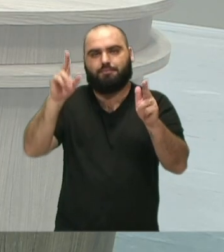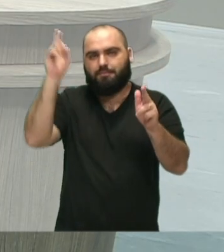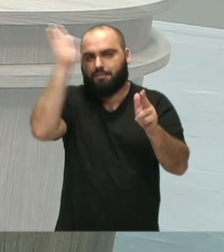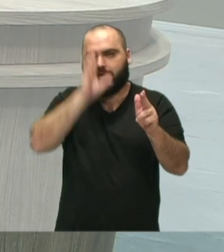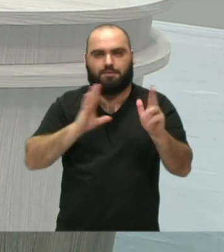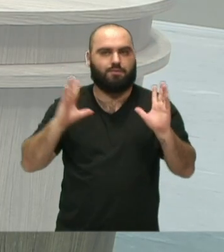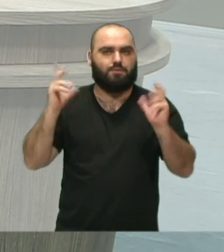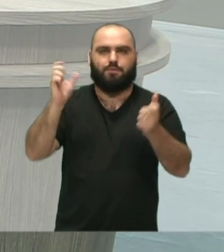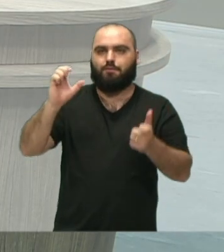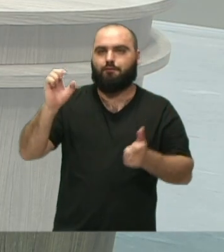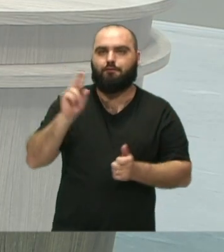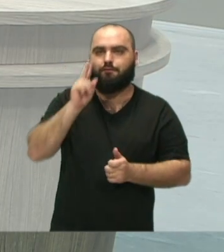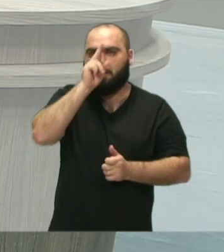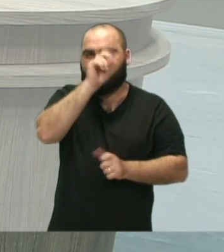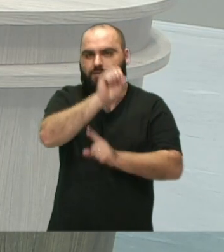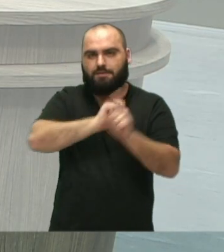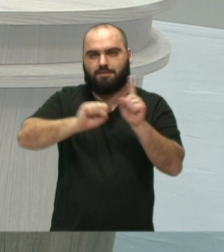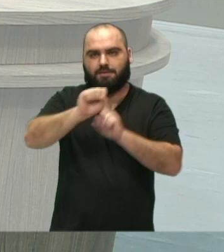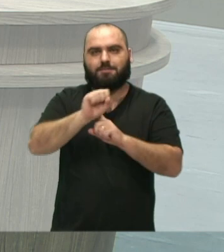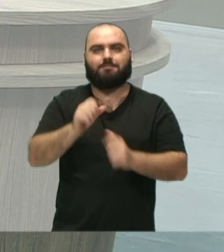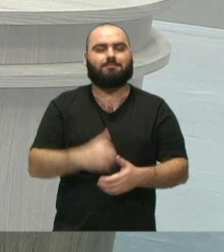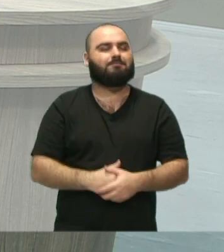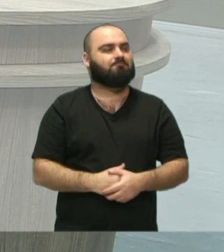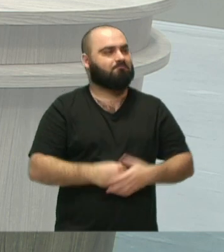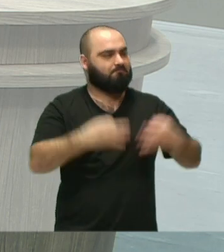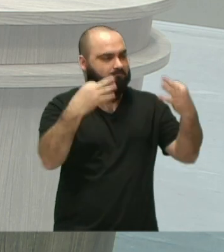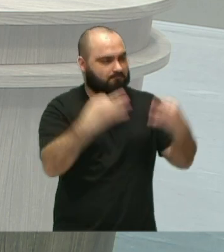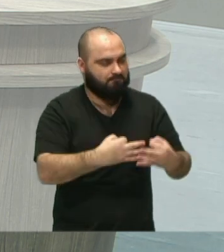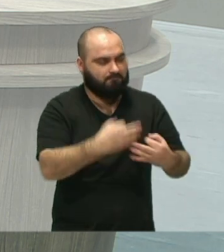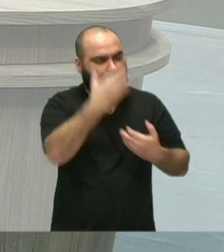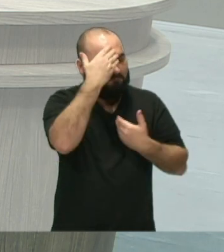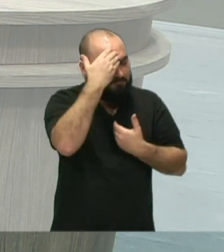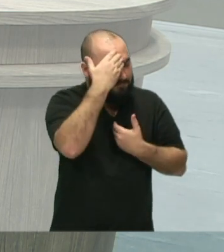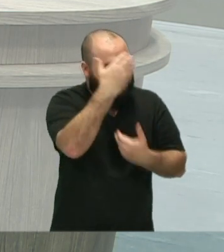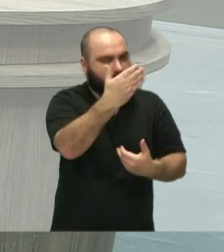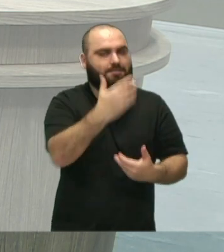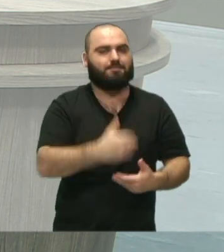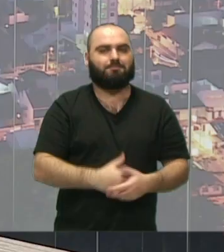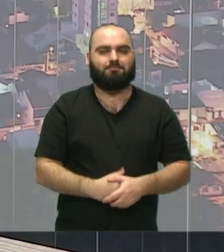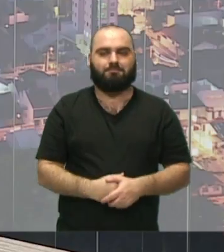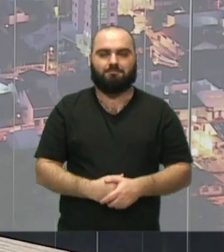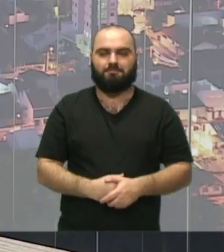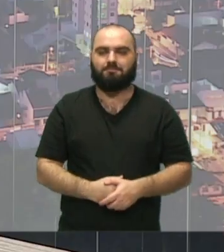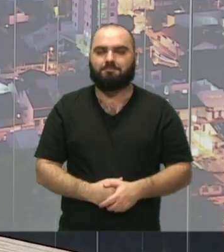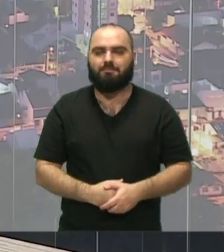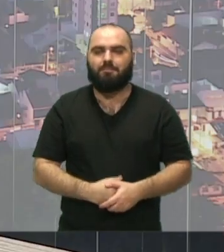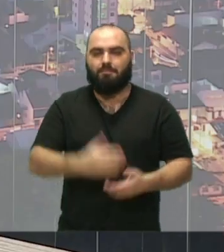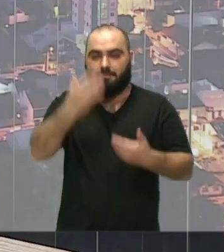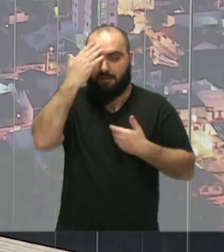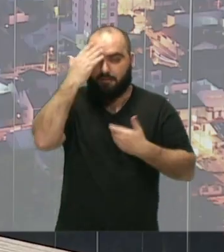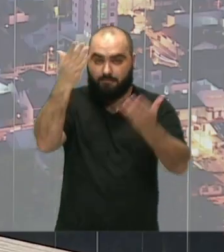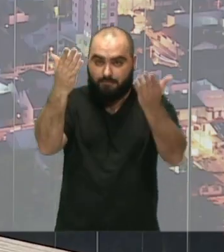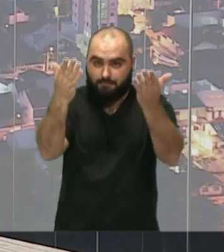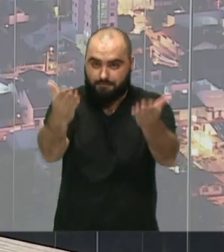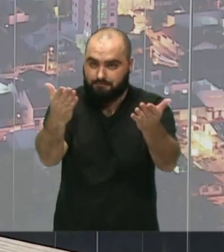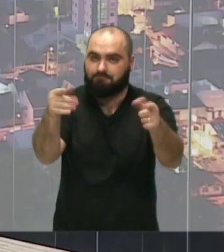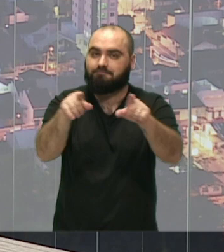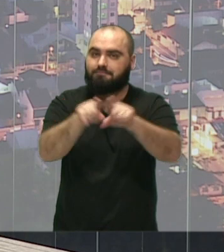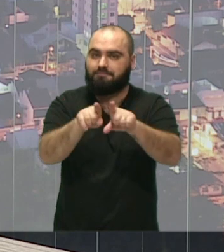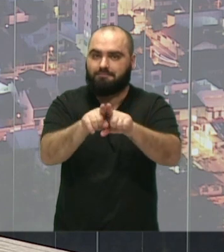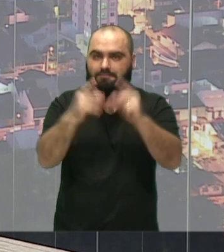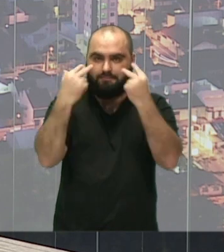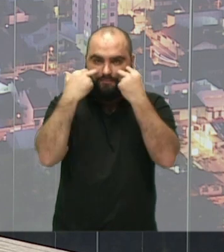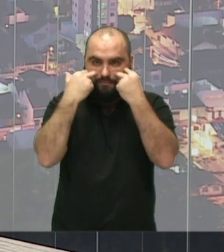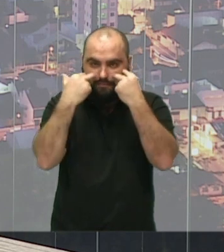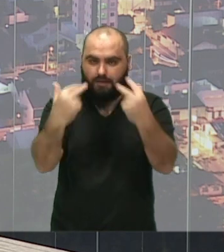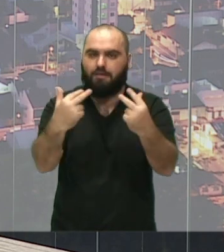toda a nação, toda a sociedade. Com certeza. Maria Paulina, mais uma vez, muito obrigada. E muito obrigada a você também que nos